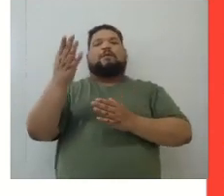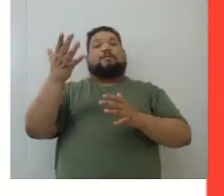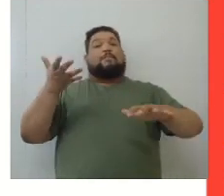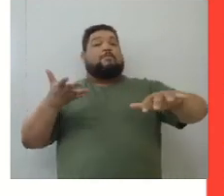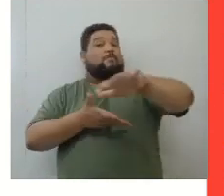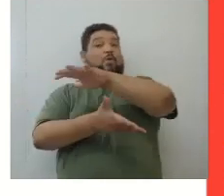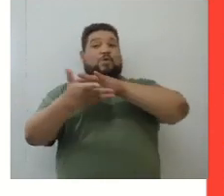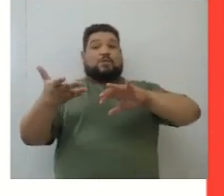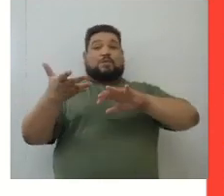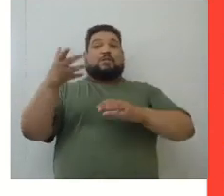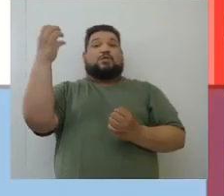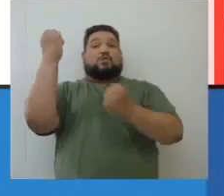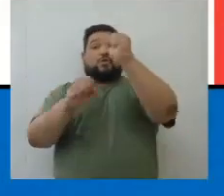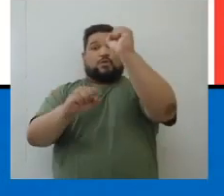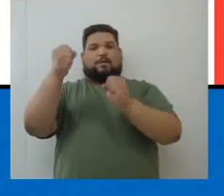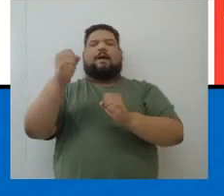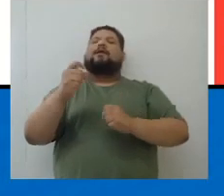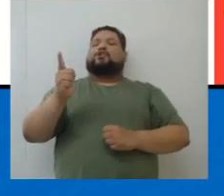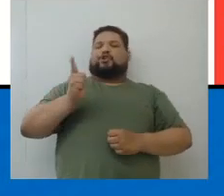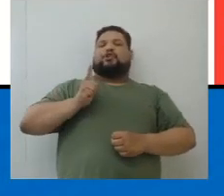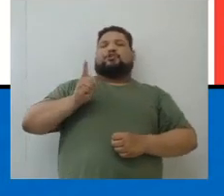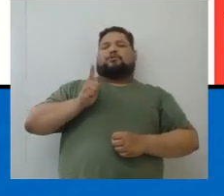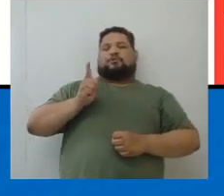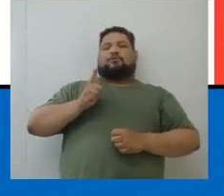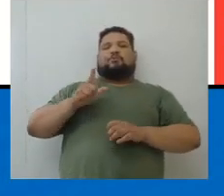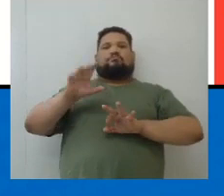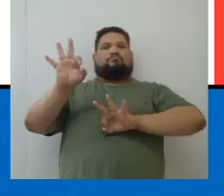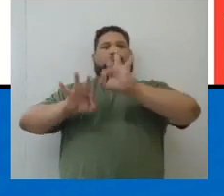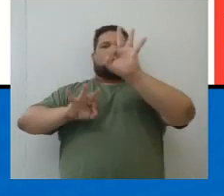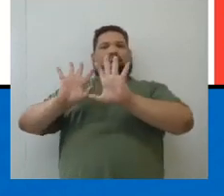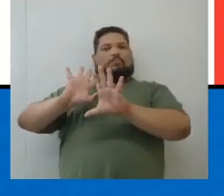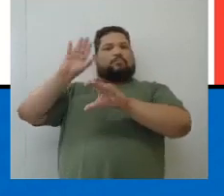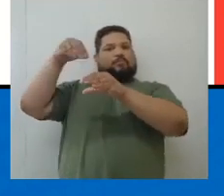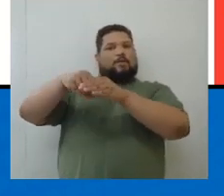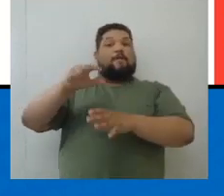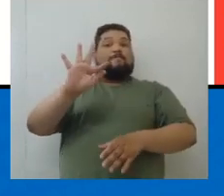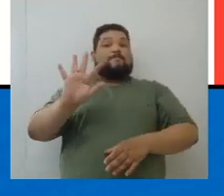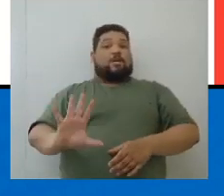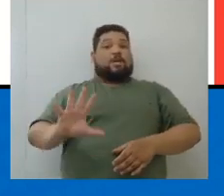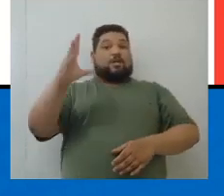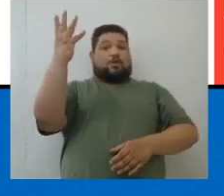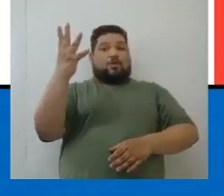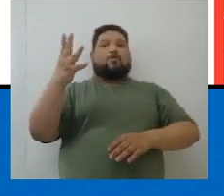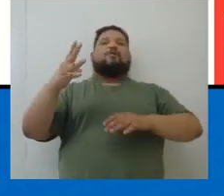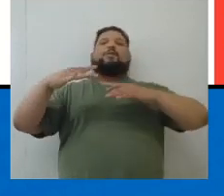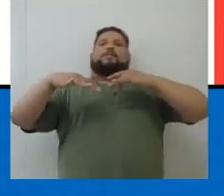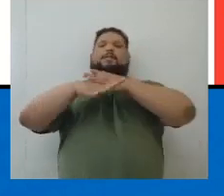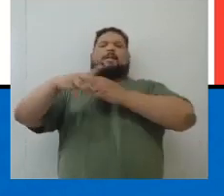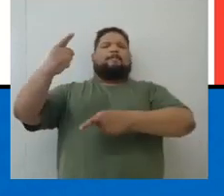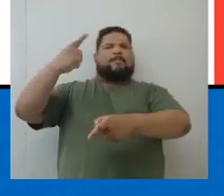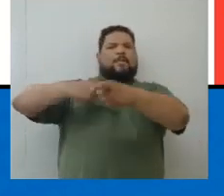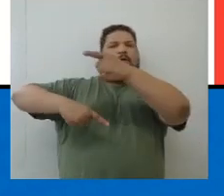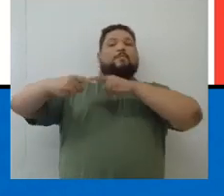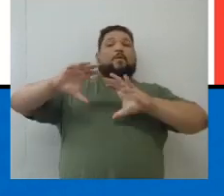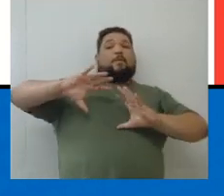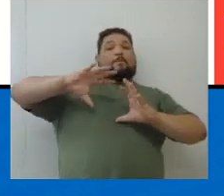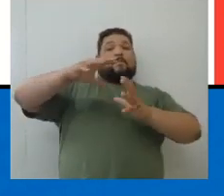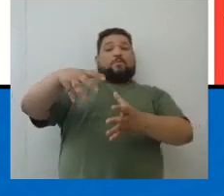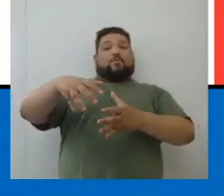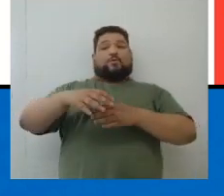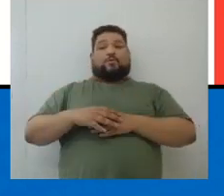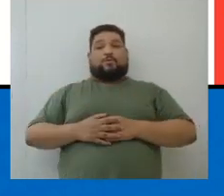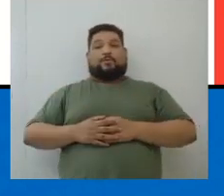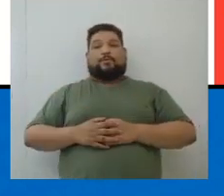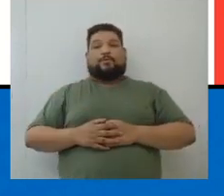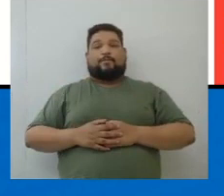Revolução Industrial, nós vamos ter aí a inserção dos primeiros fenômenos de urbanização no planeta. Então, até